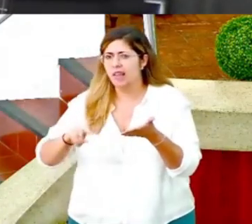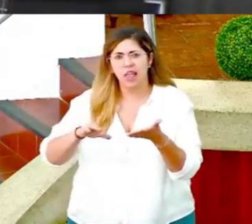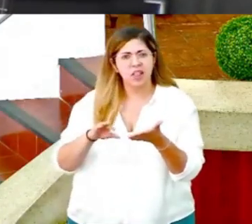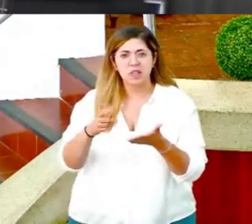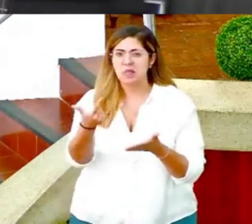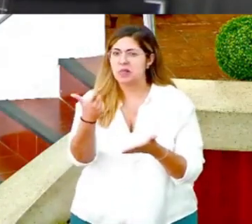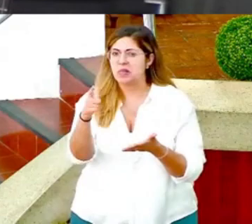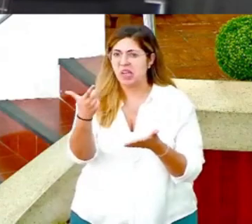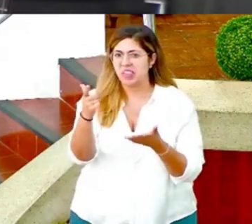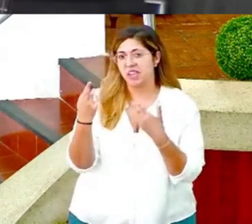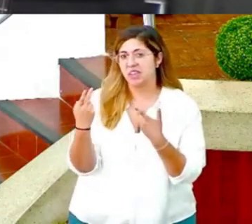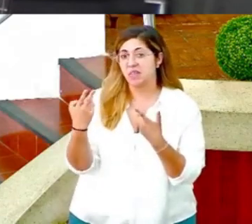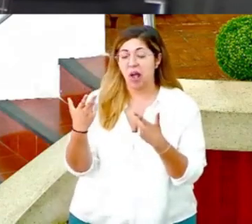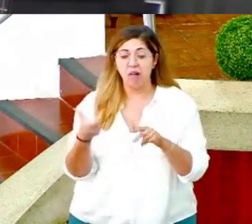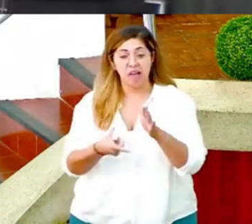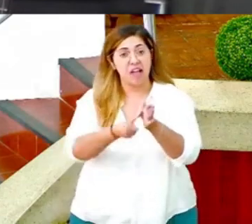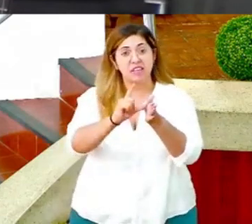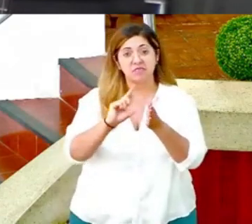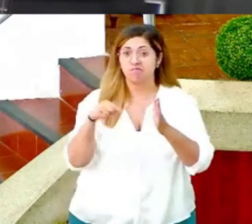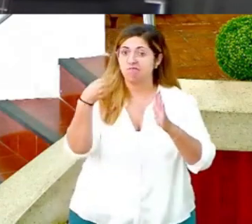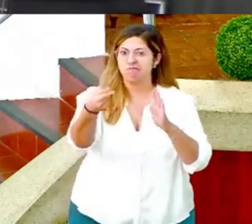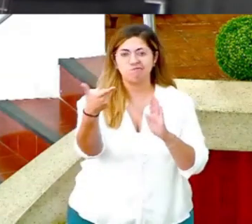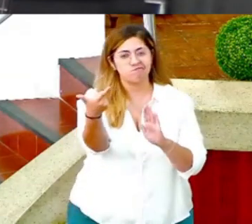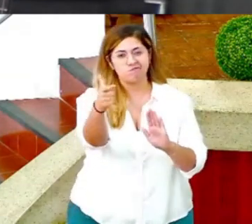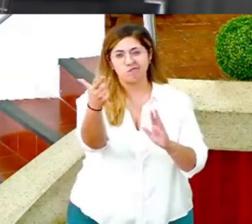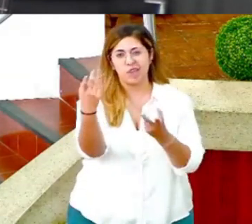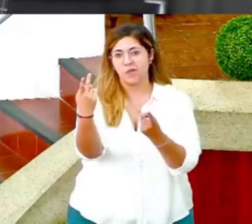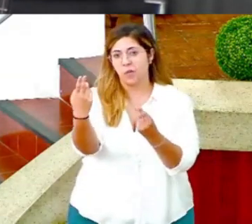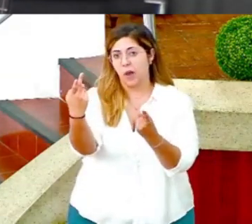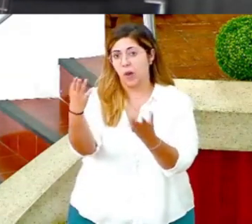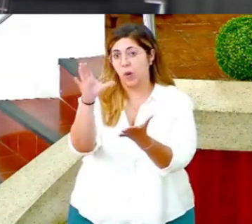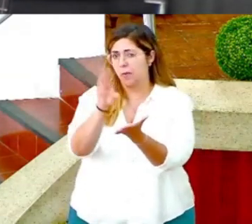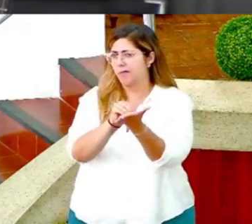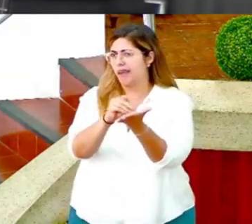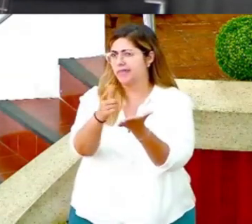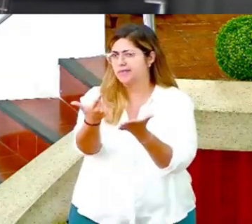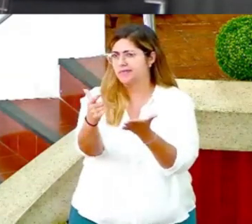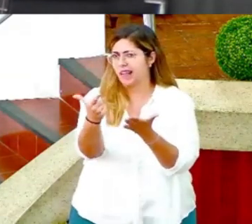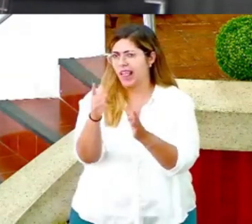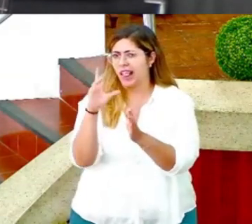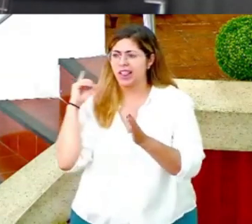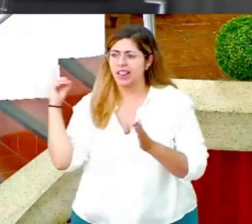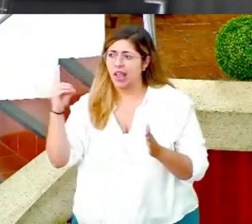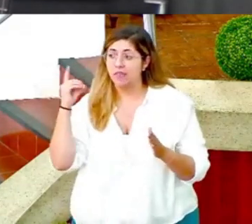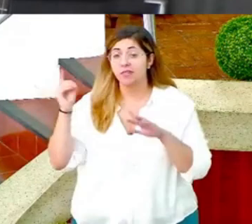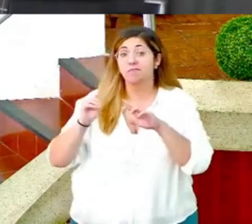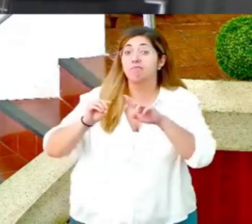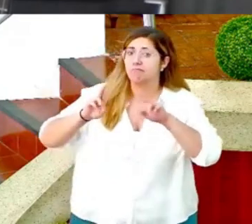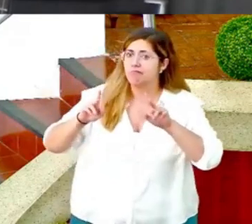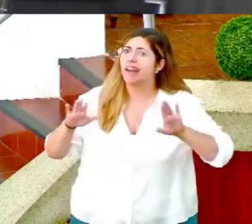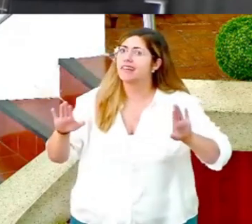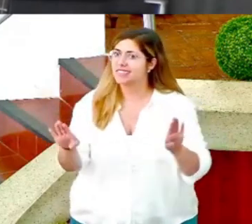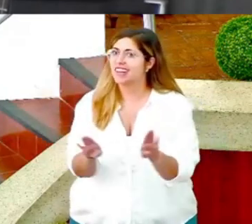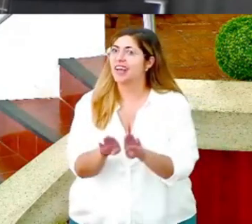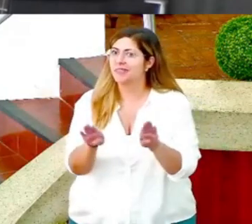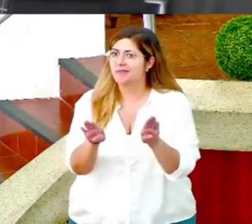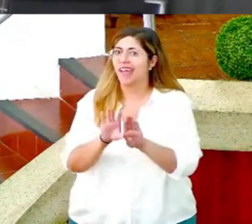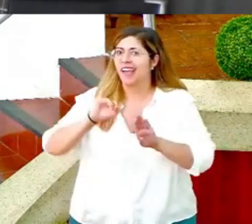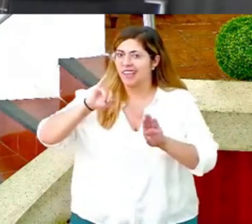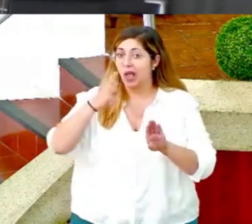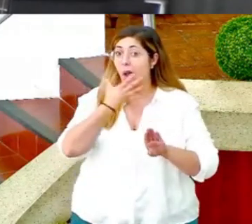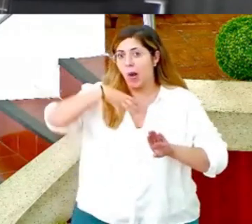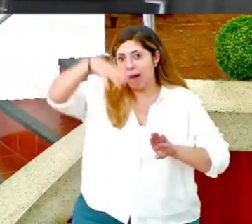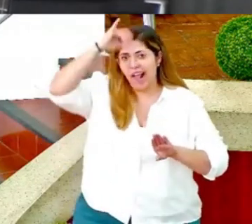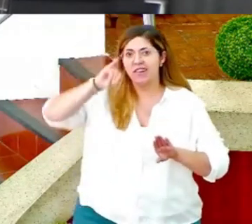ele, nem antes nem depois, excetuando, claro, Davi, um rei segundo o coração de Deus. Na sequência,